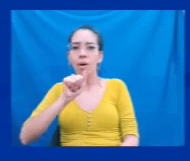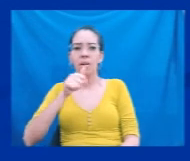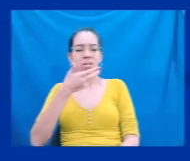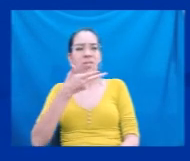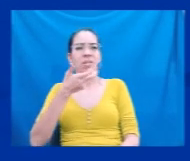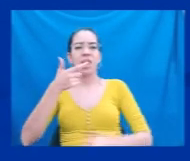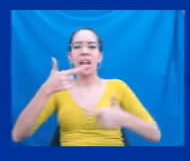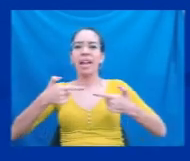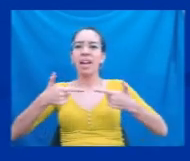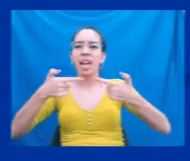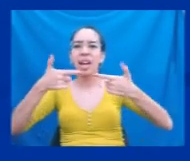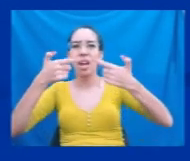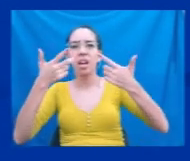aí nos Estados Unidos.